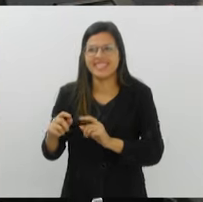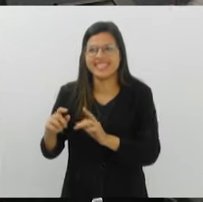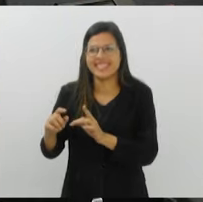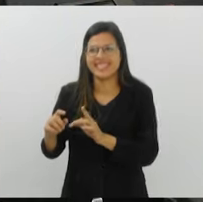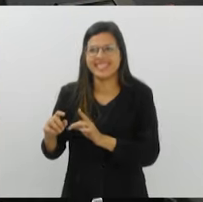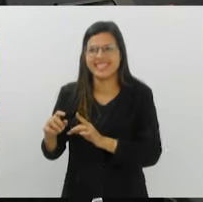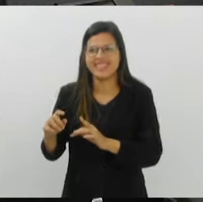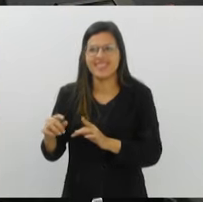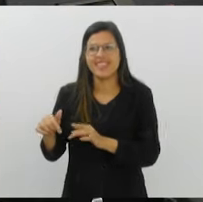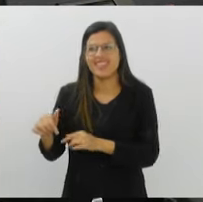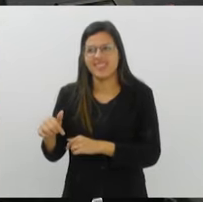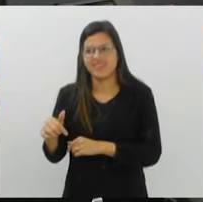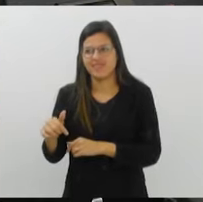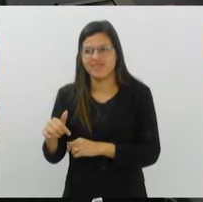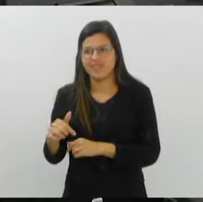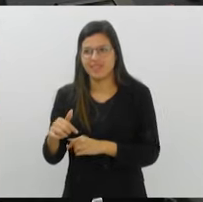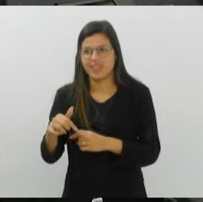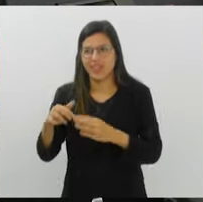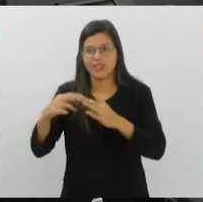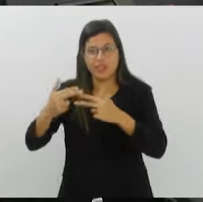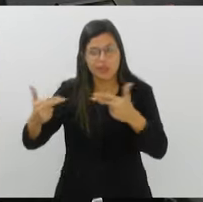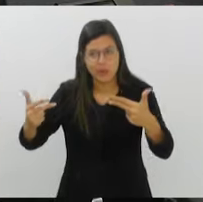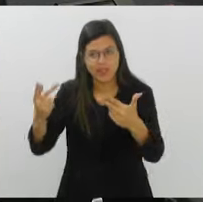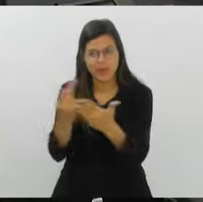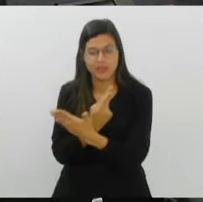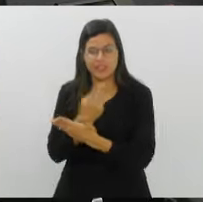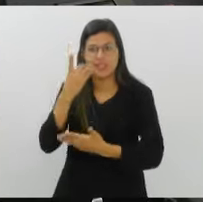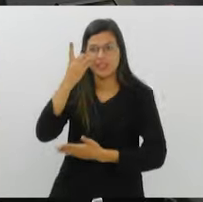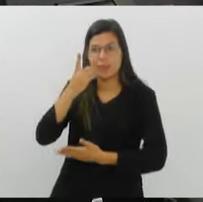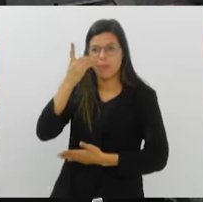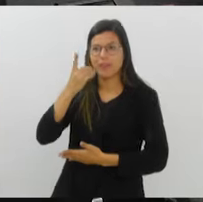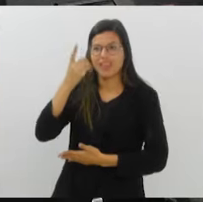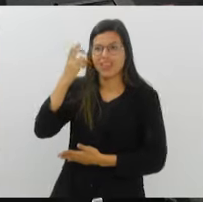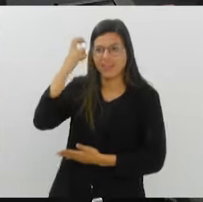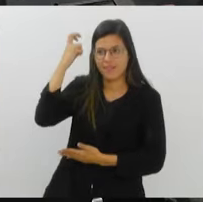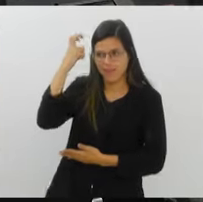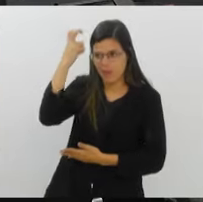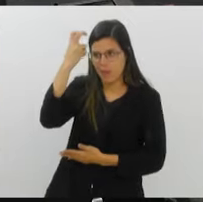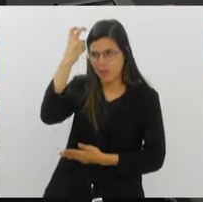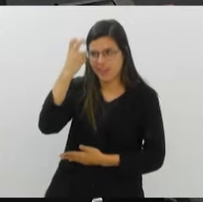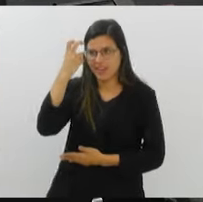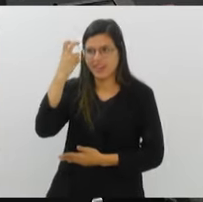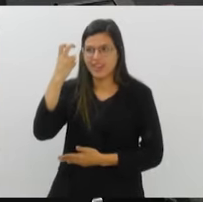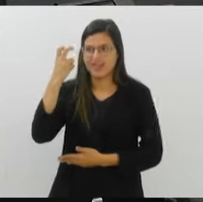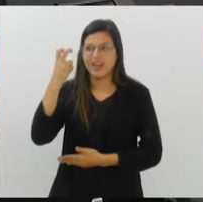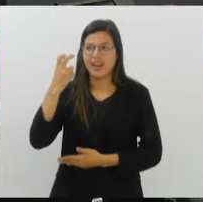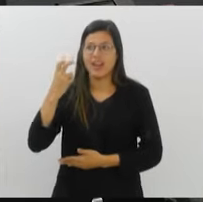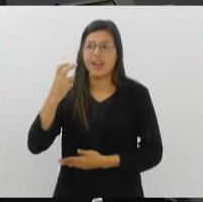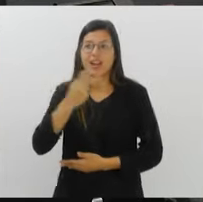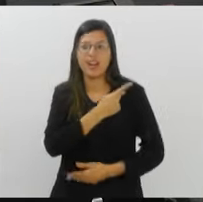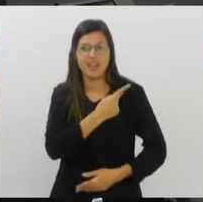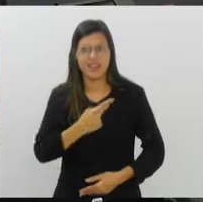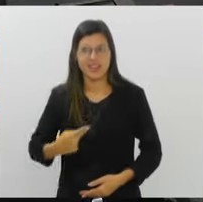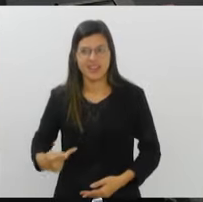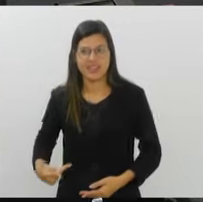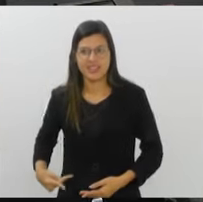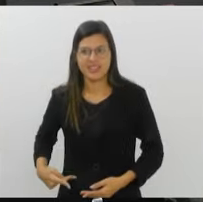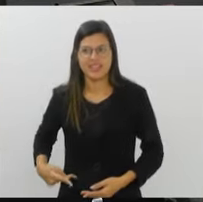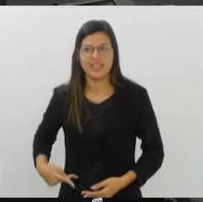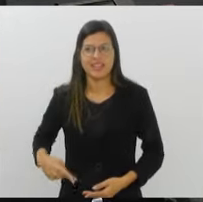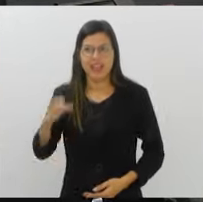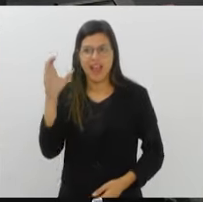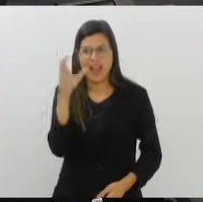gravíssimas essas coisas que estão acontecendo. Deputada Verônica. Presidenta, muito